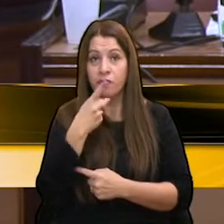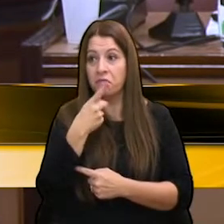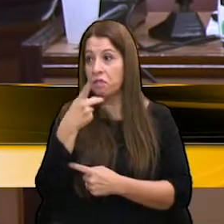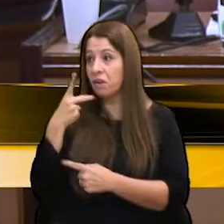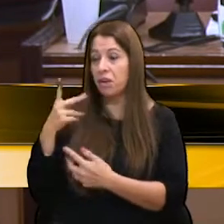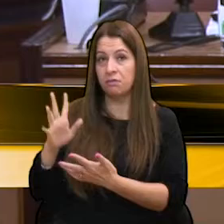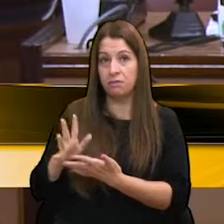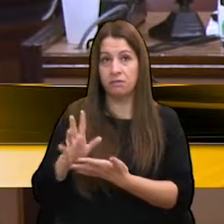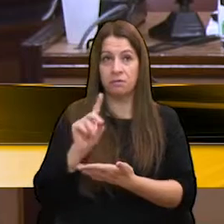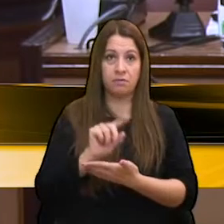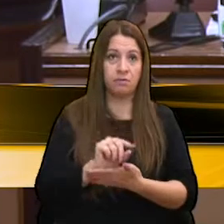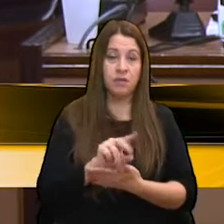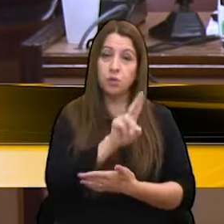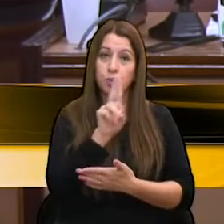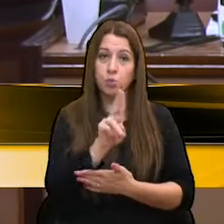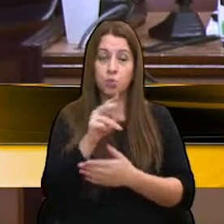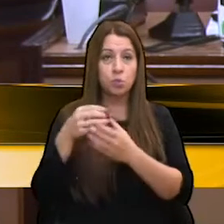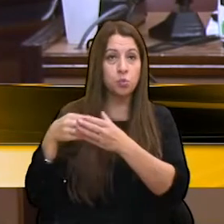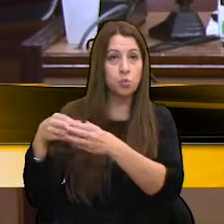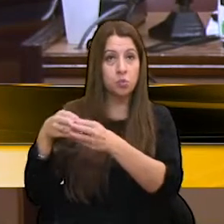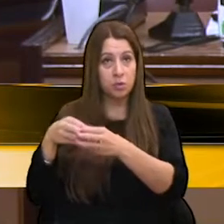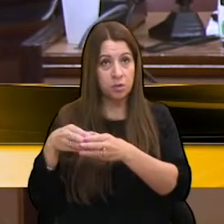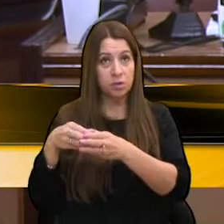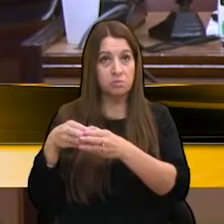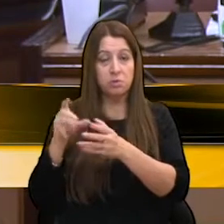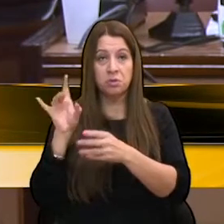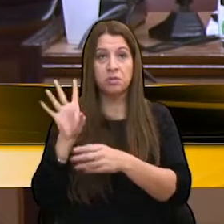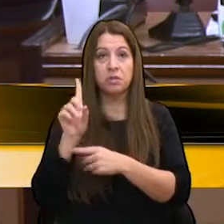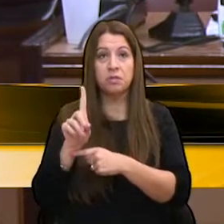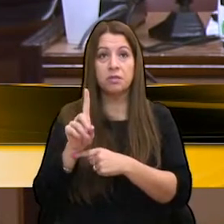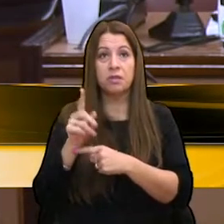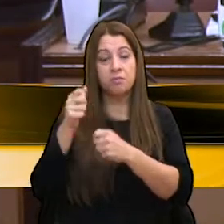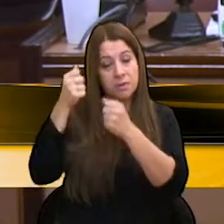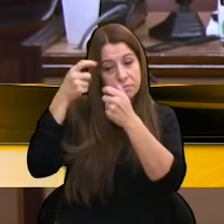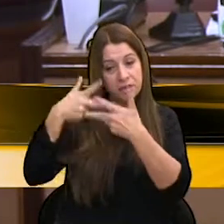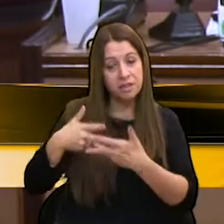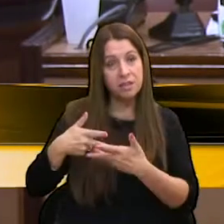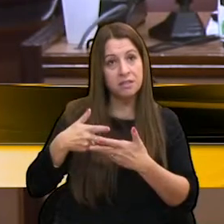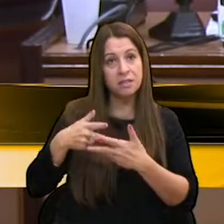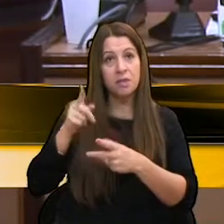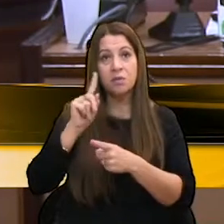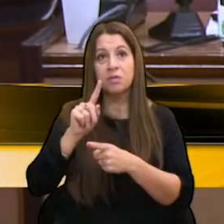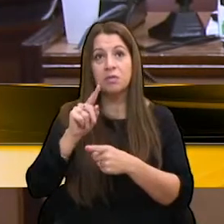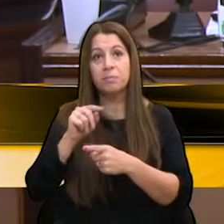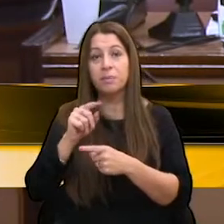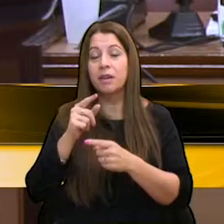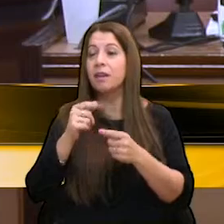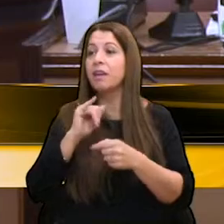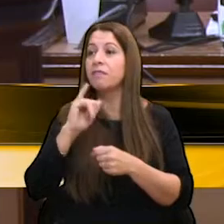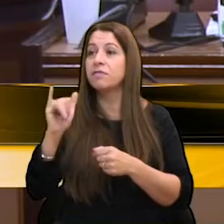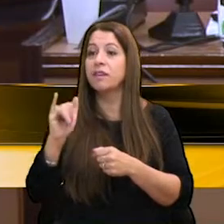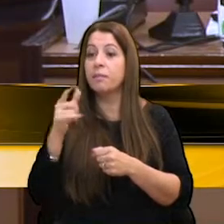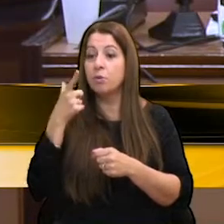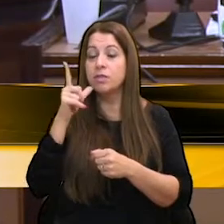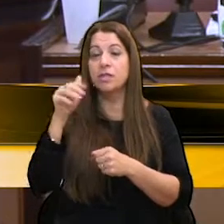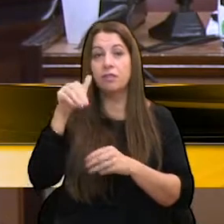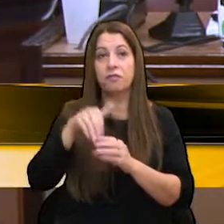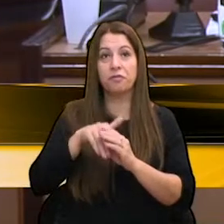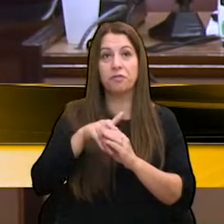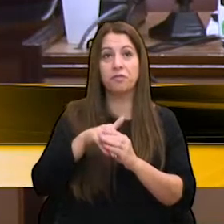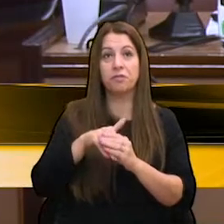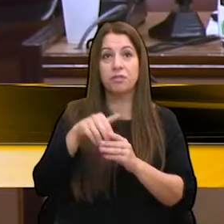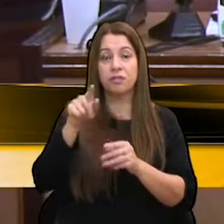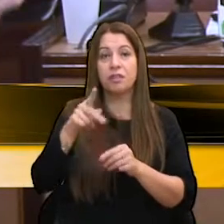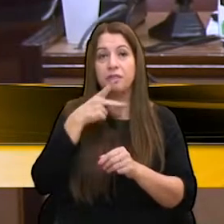Ediló, que usam o turismo apenas como discursos demagógicos, eleitoreiros, como neste caso, que ele